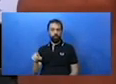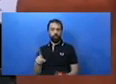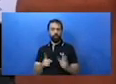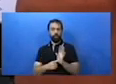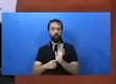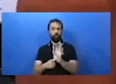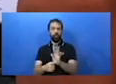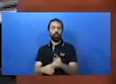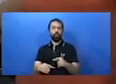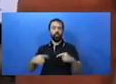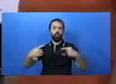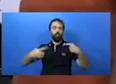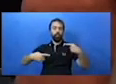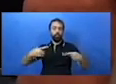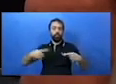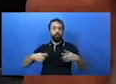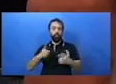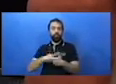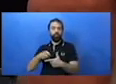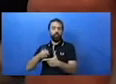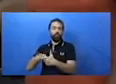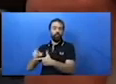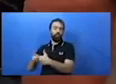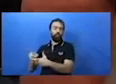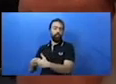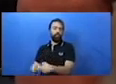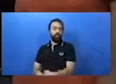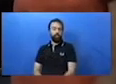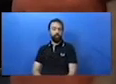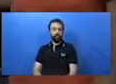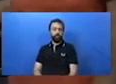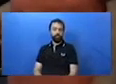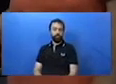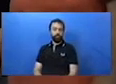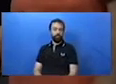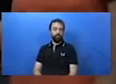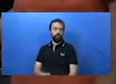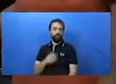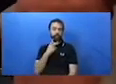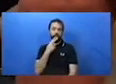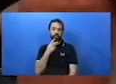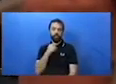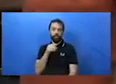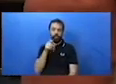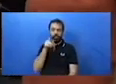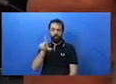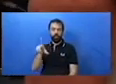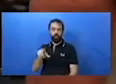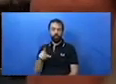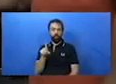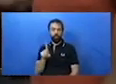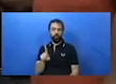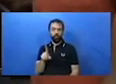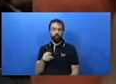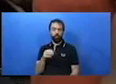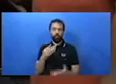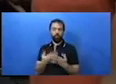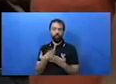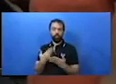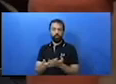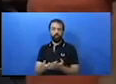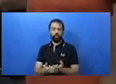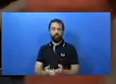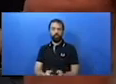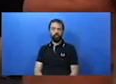eles discutiram os seus problemas. Estudar a língua 1, a linguagem do cordel. Nós estamos aqui